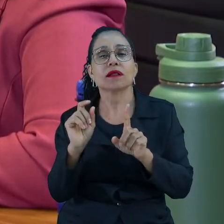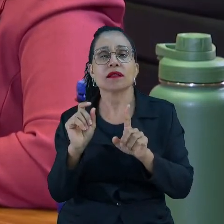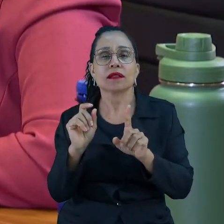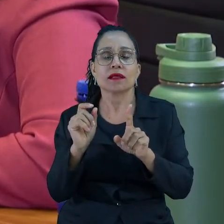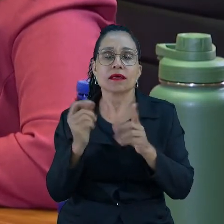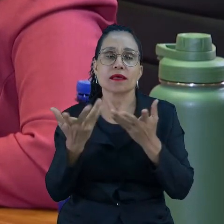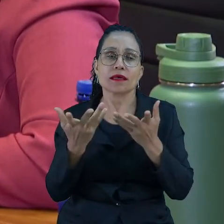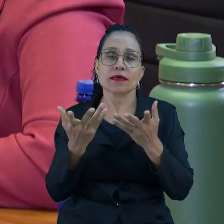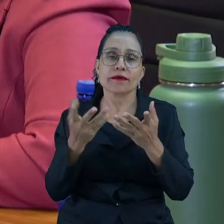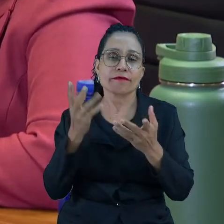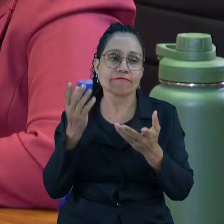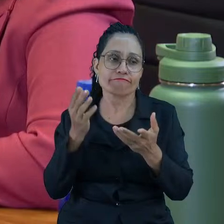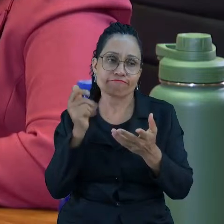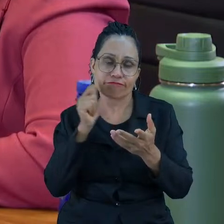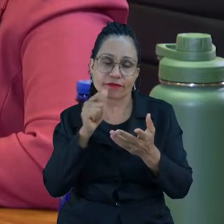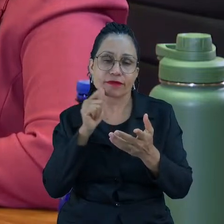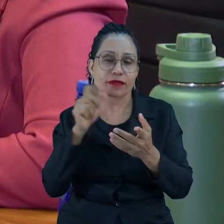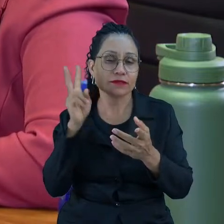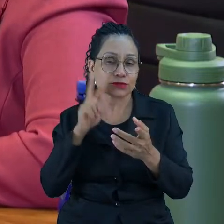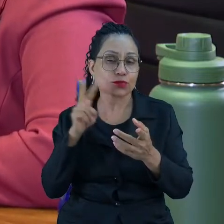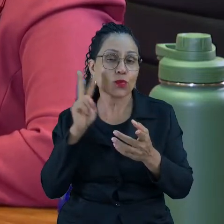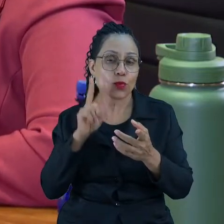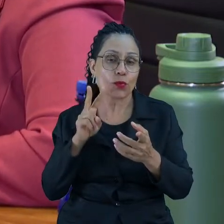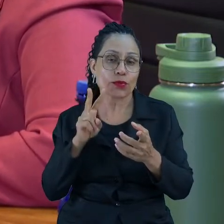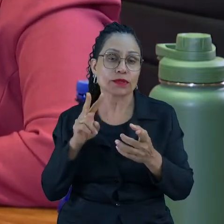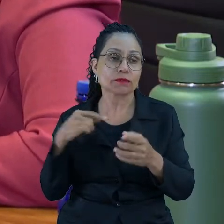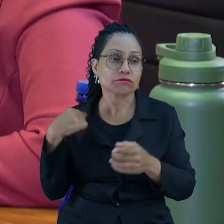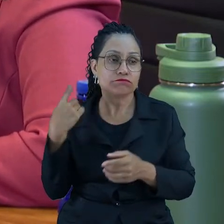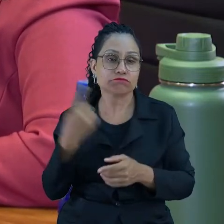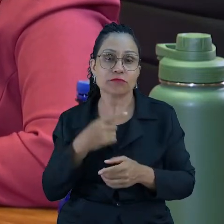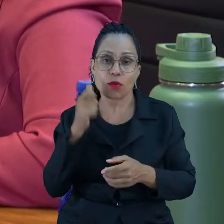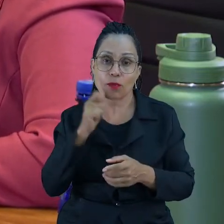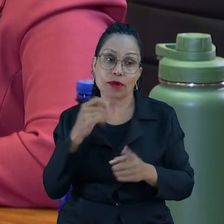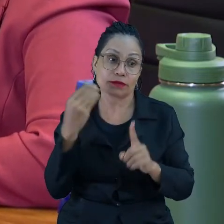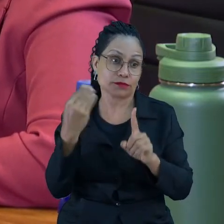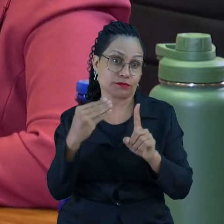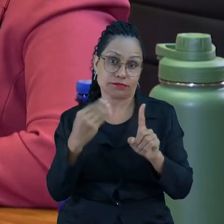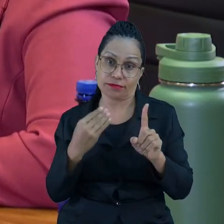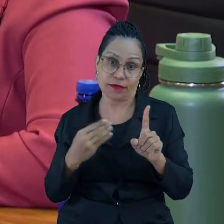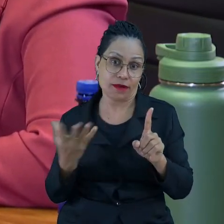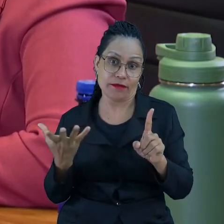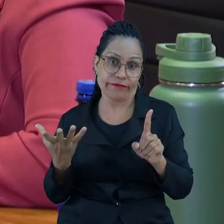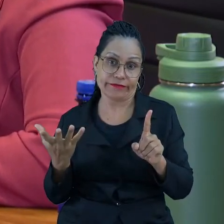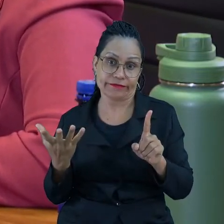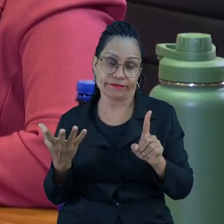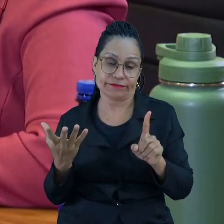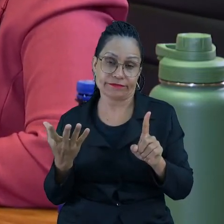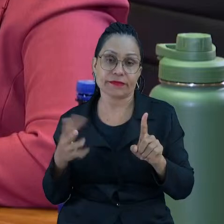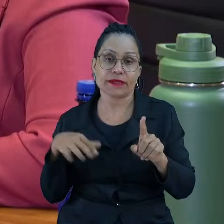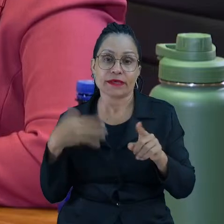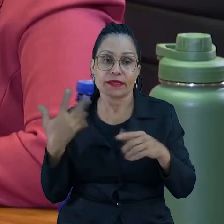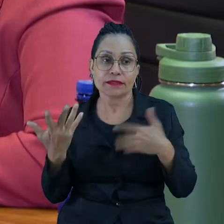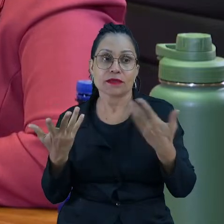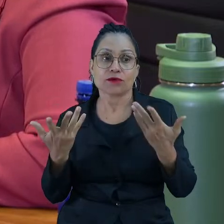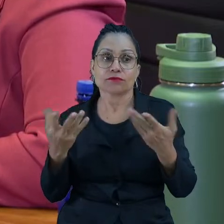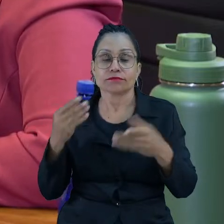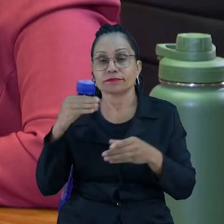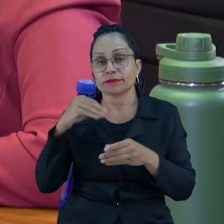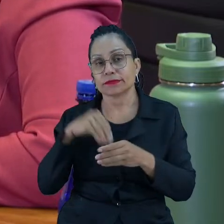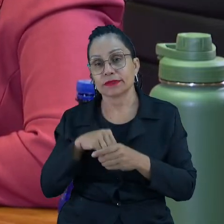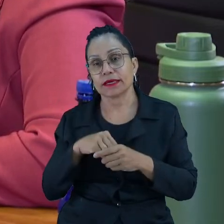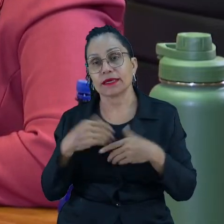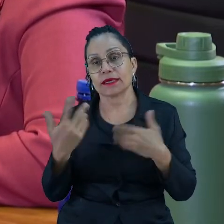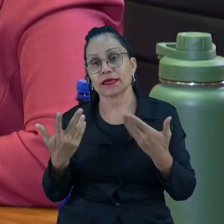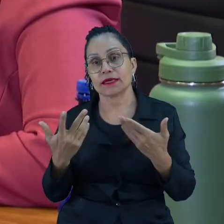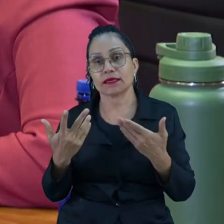histórica, né? Que é um fato na nossa sociedade, né? Nós, mulheres, somos vulneráveis, principalmente em situações em que a gente está um pouco